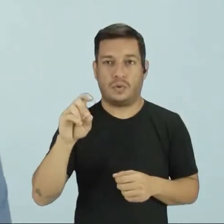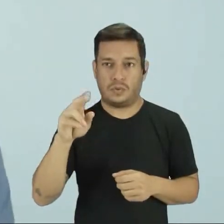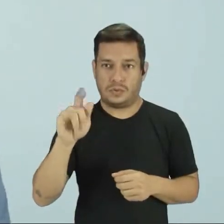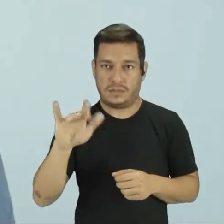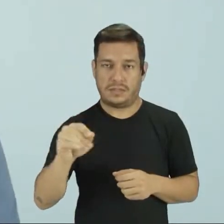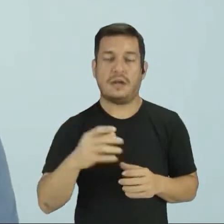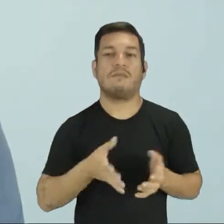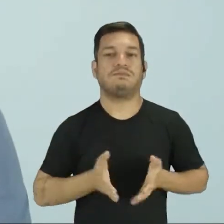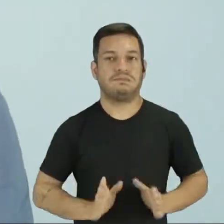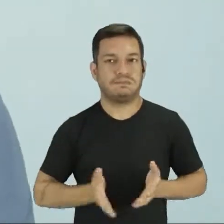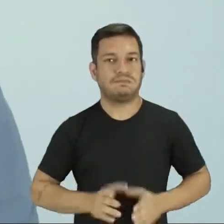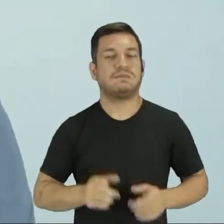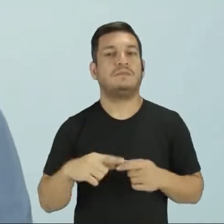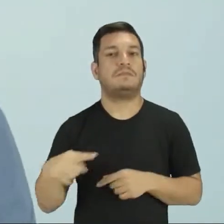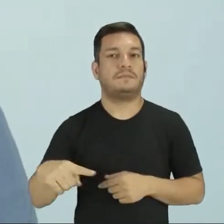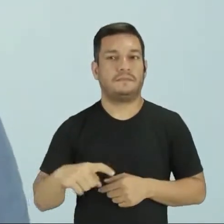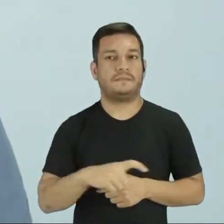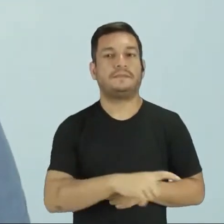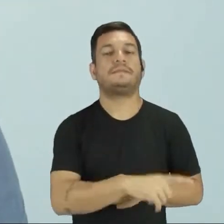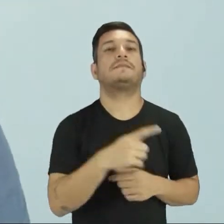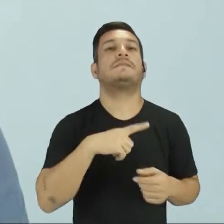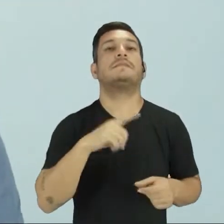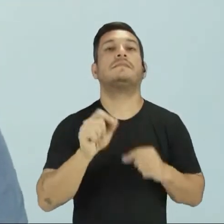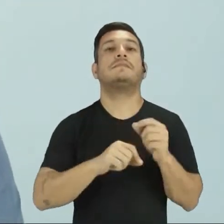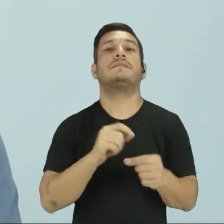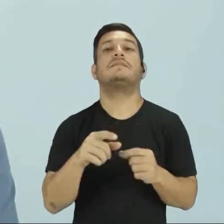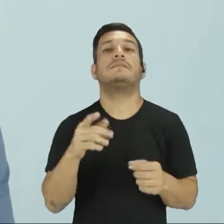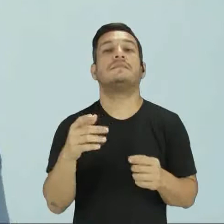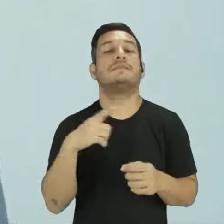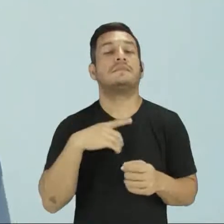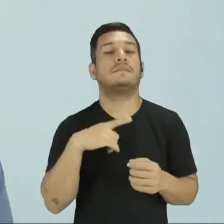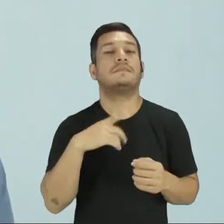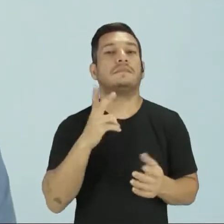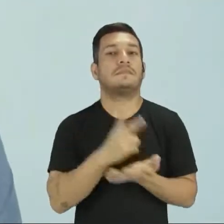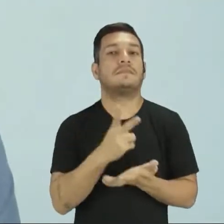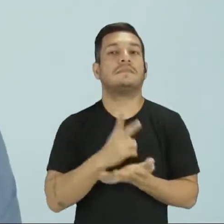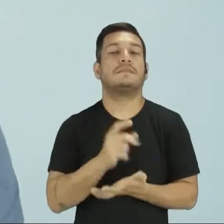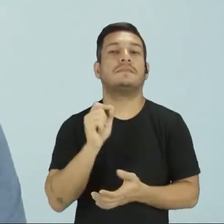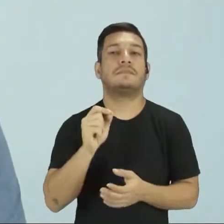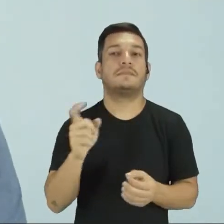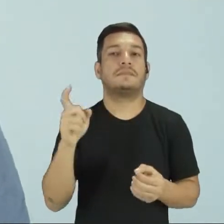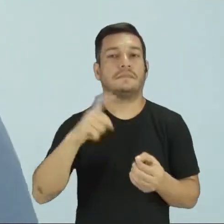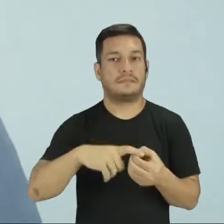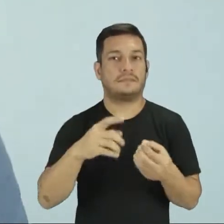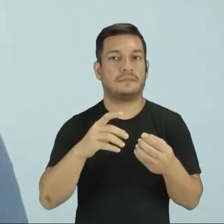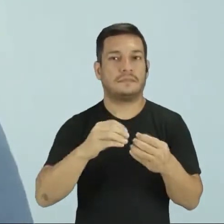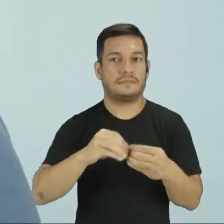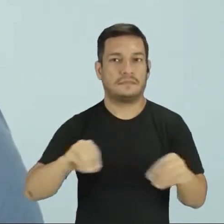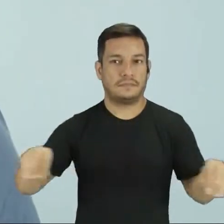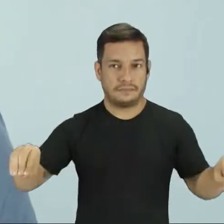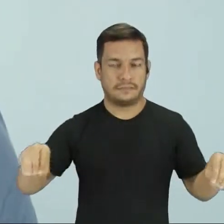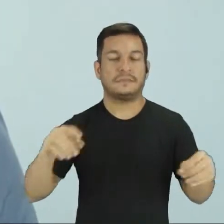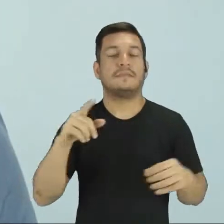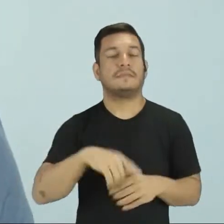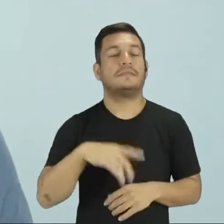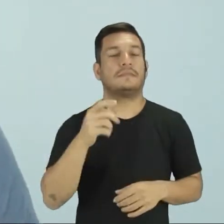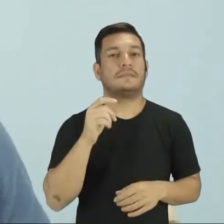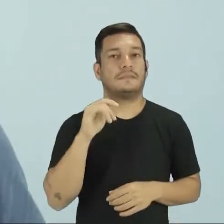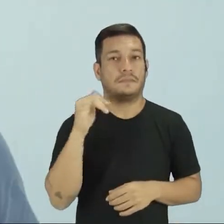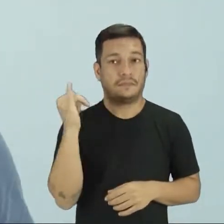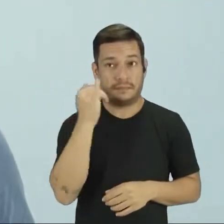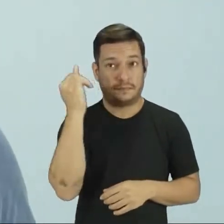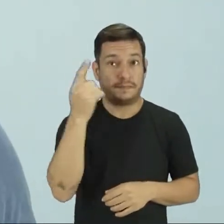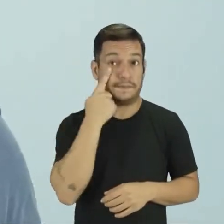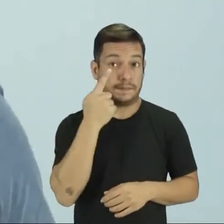né, formação de gametas, a gente vai estar associando sempre a meiose. E um detalhe muito